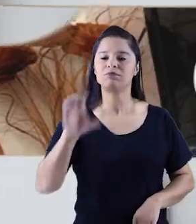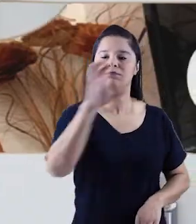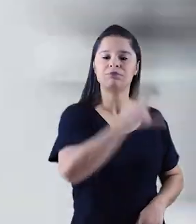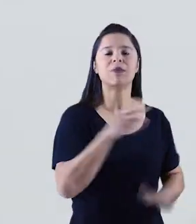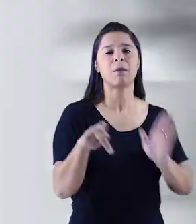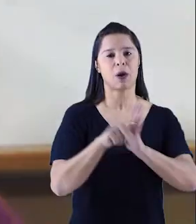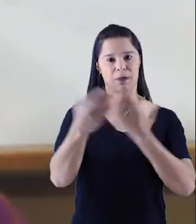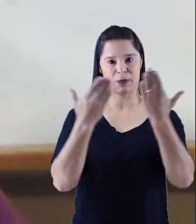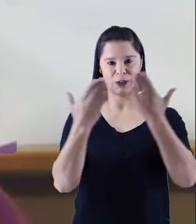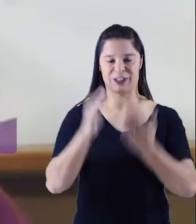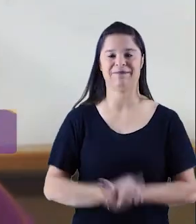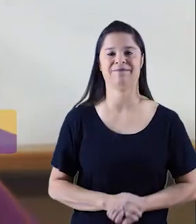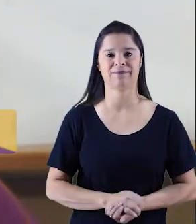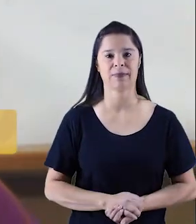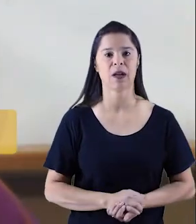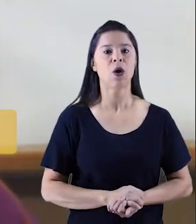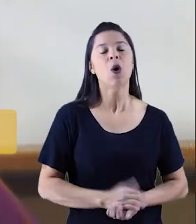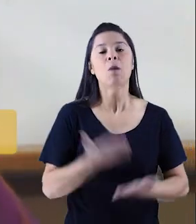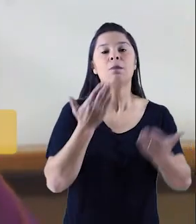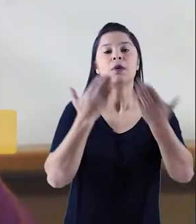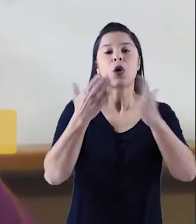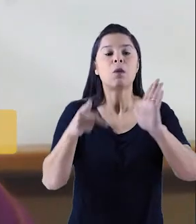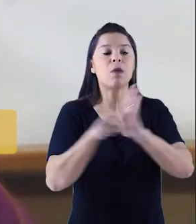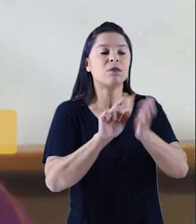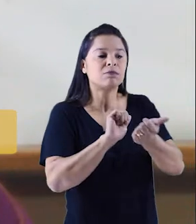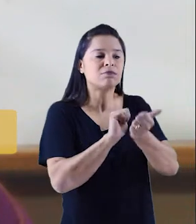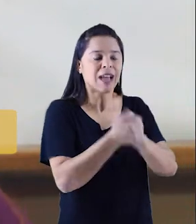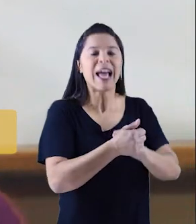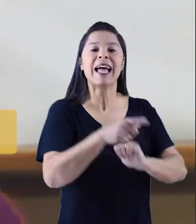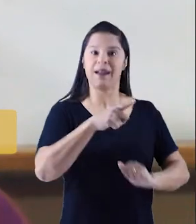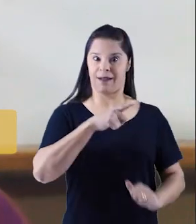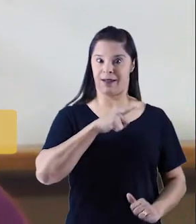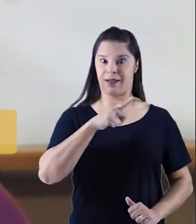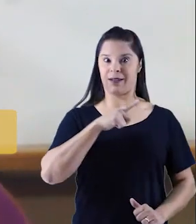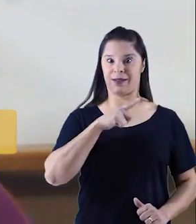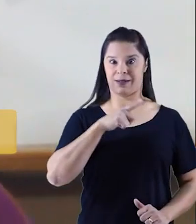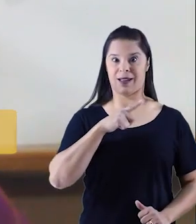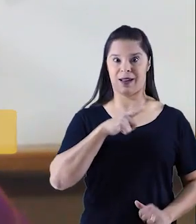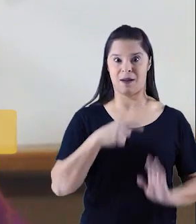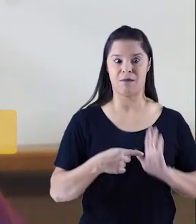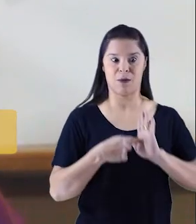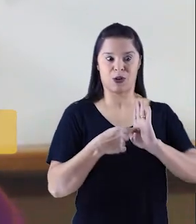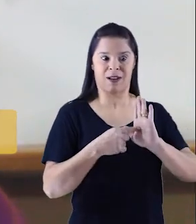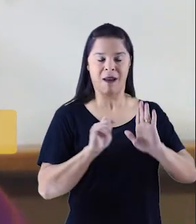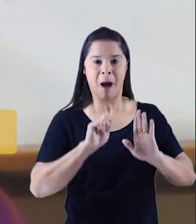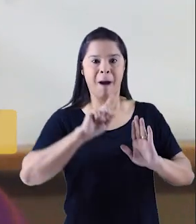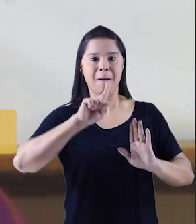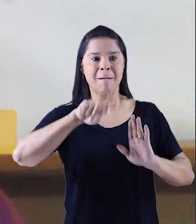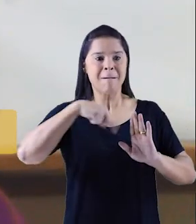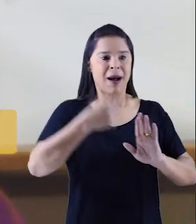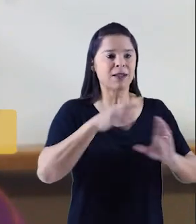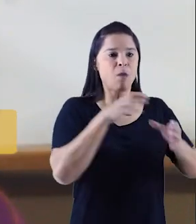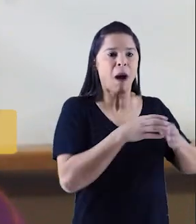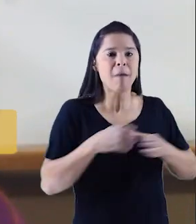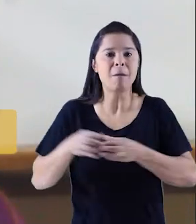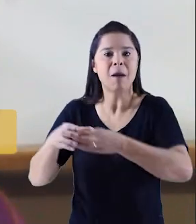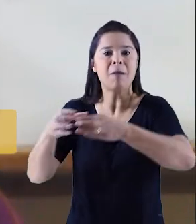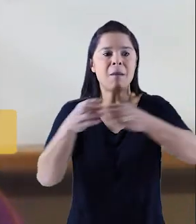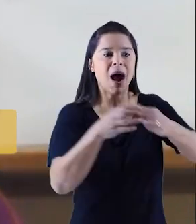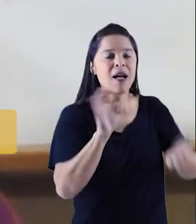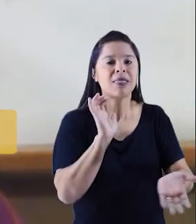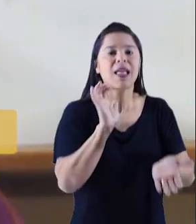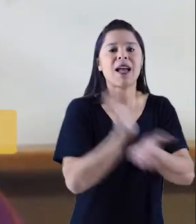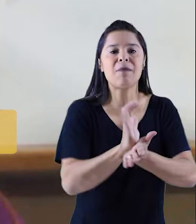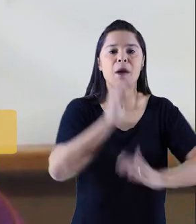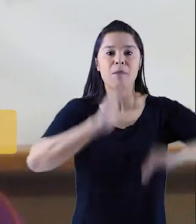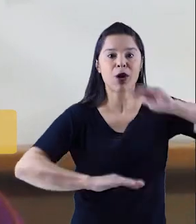Psicologia. O psicólogo do esporte, ele vem gradativamente conquistando espaço dentro das equipes multiprofissionais,